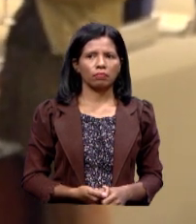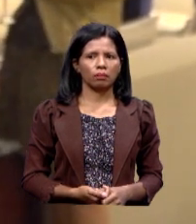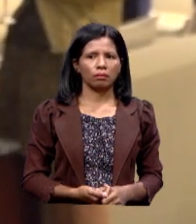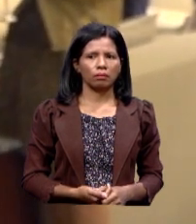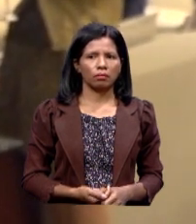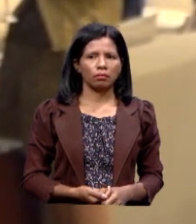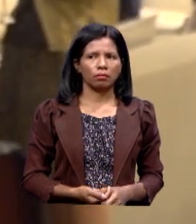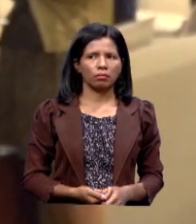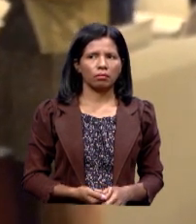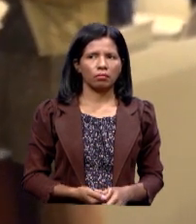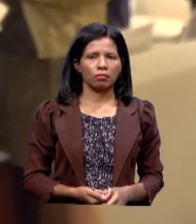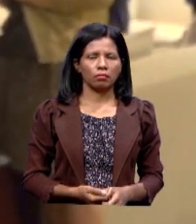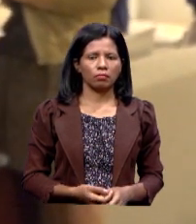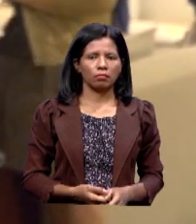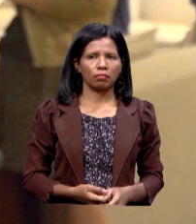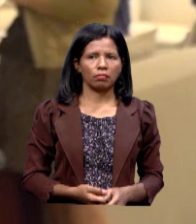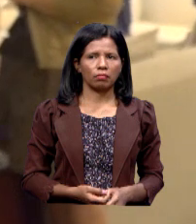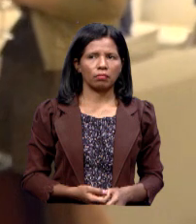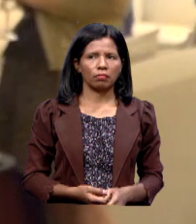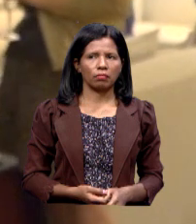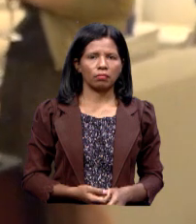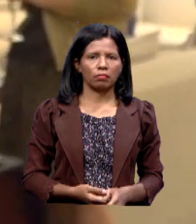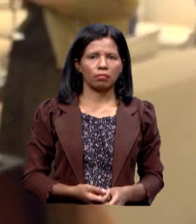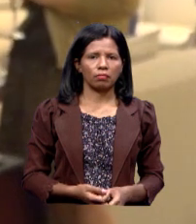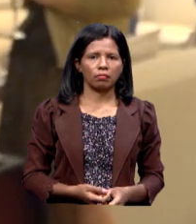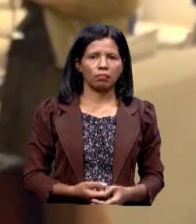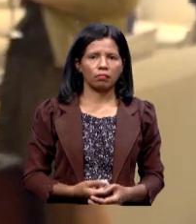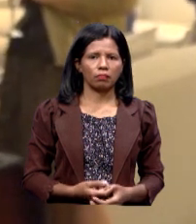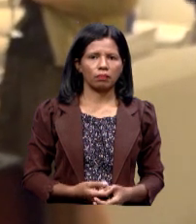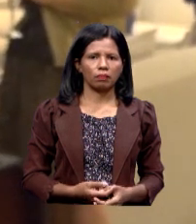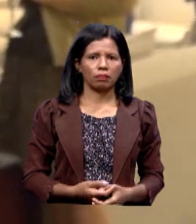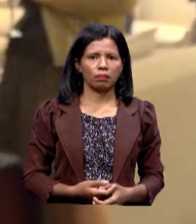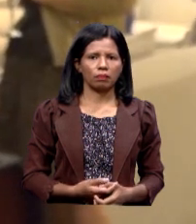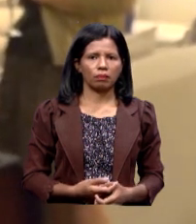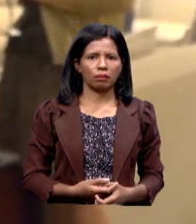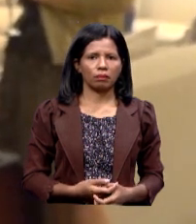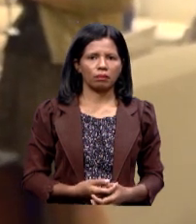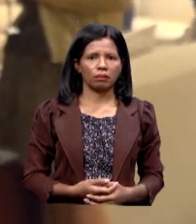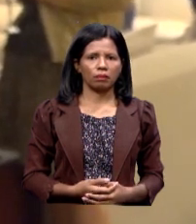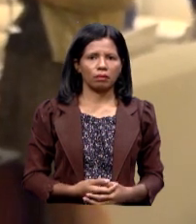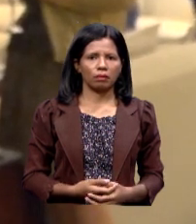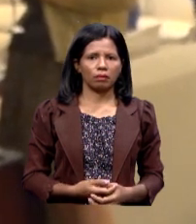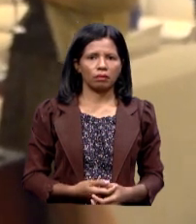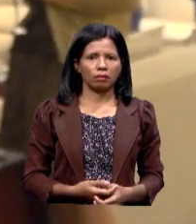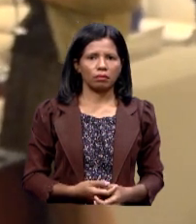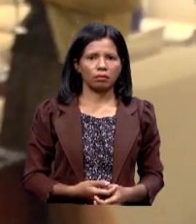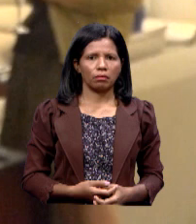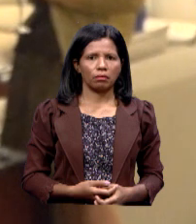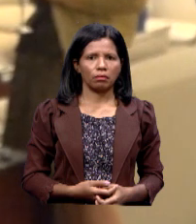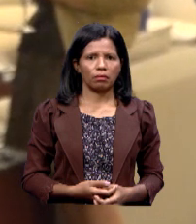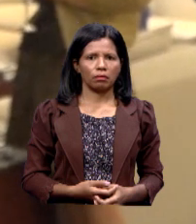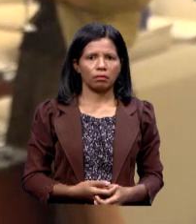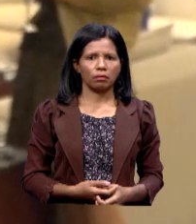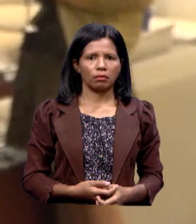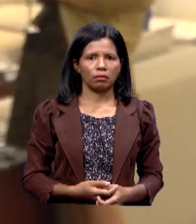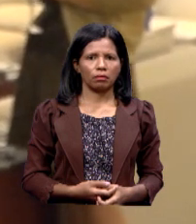potências regionais. Há um mundo, mesmo de organizações internacionais, em que o